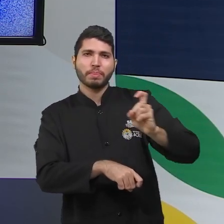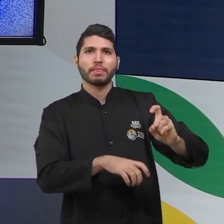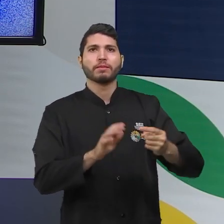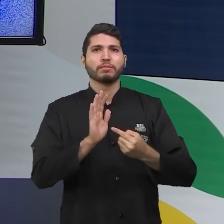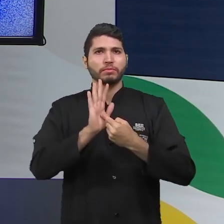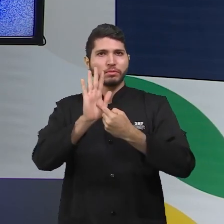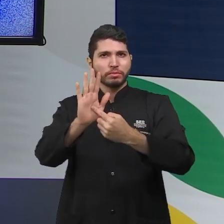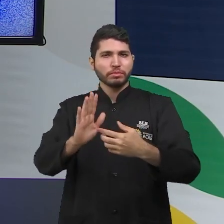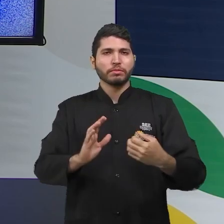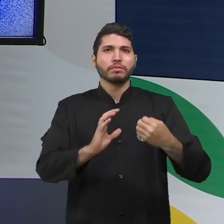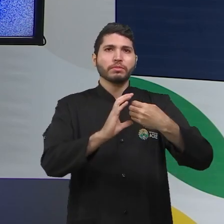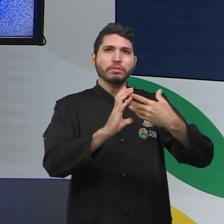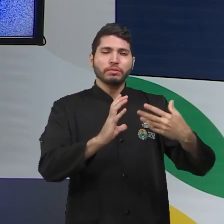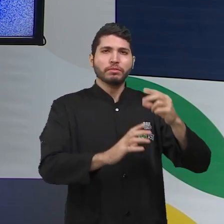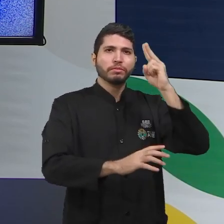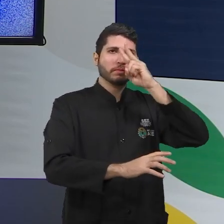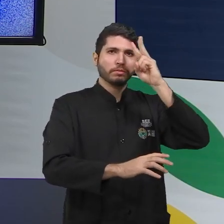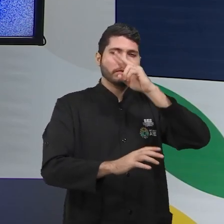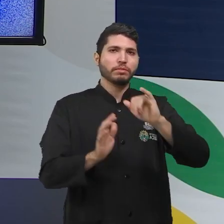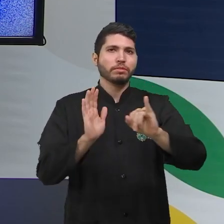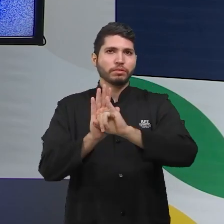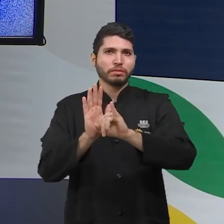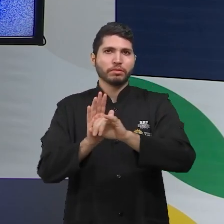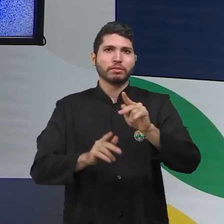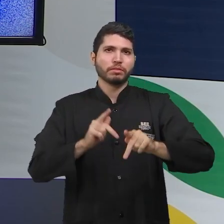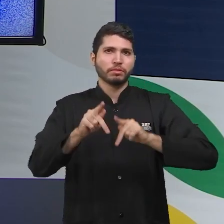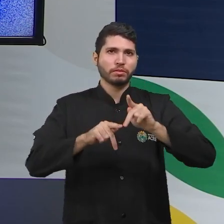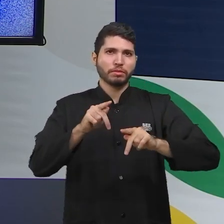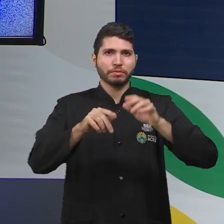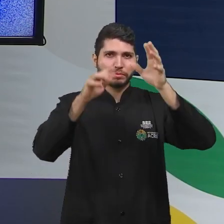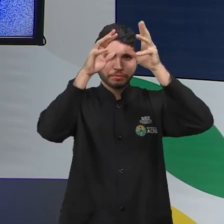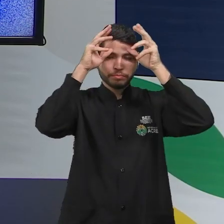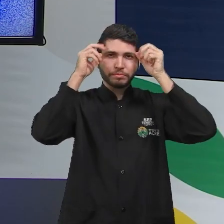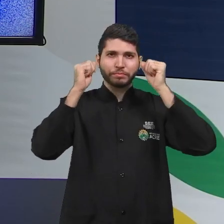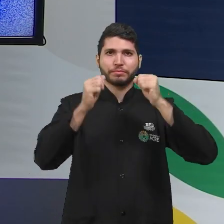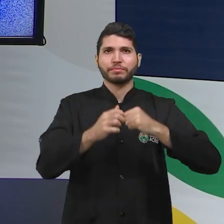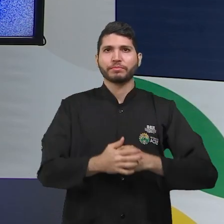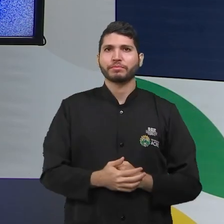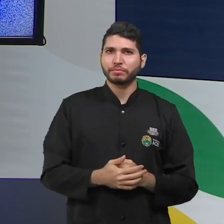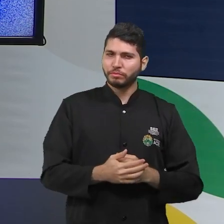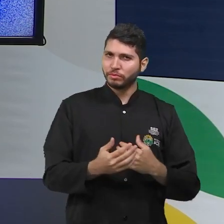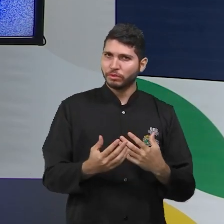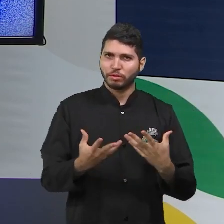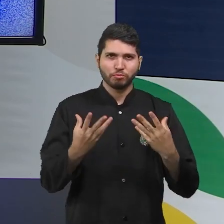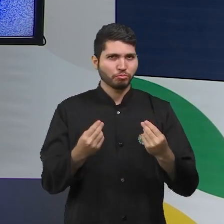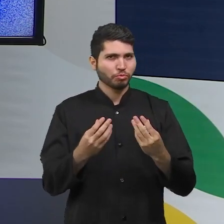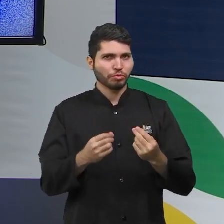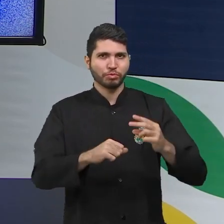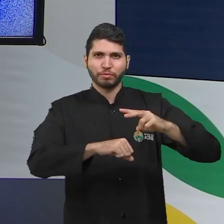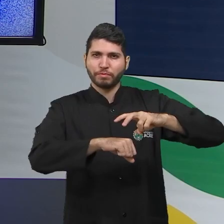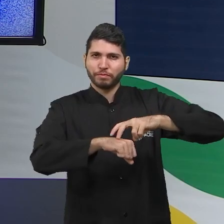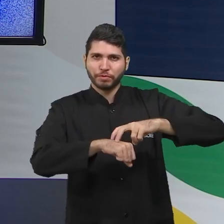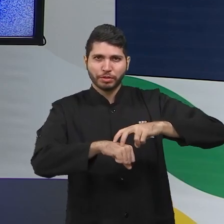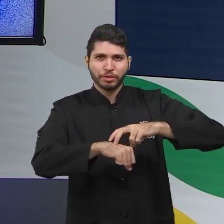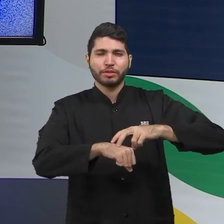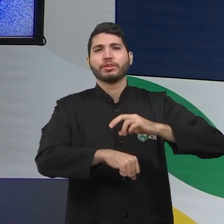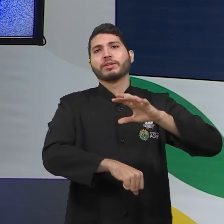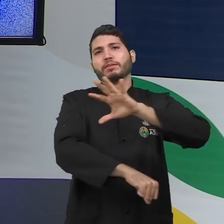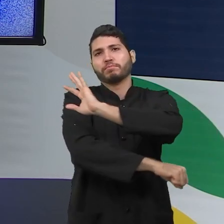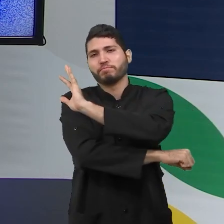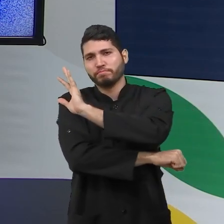esse histórico da identidade do povo acreano. Muito verde, muitos animais, né,